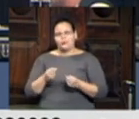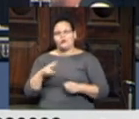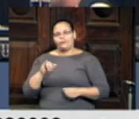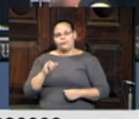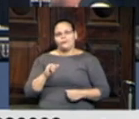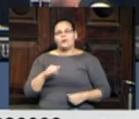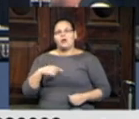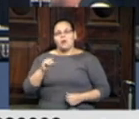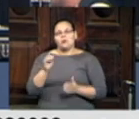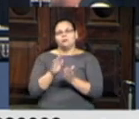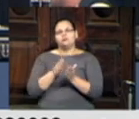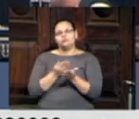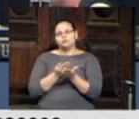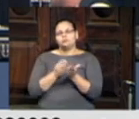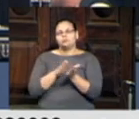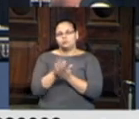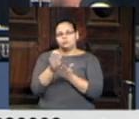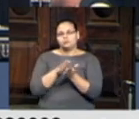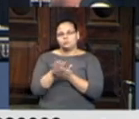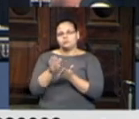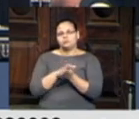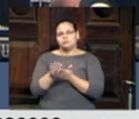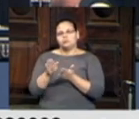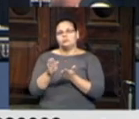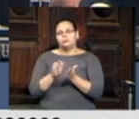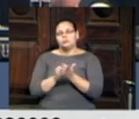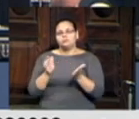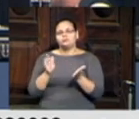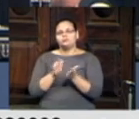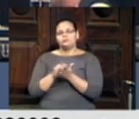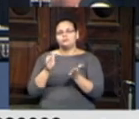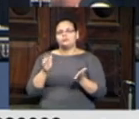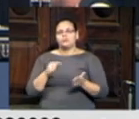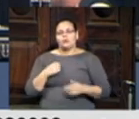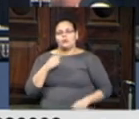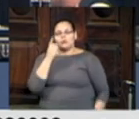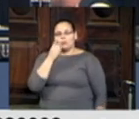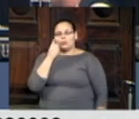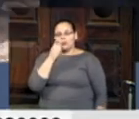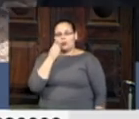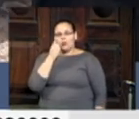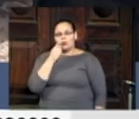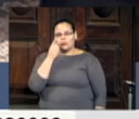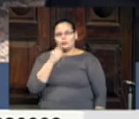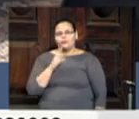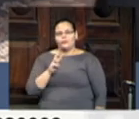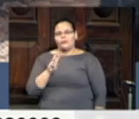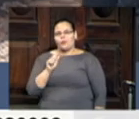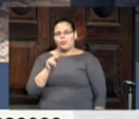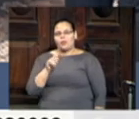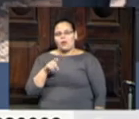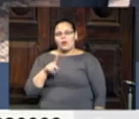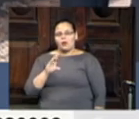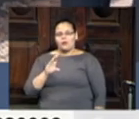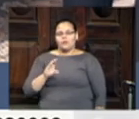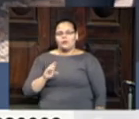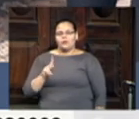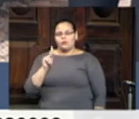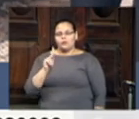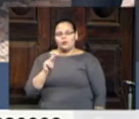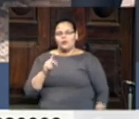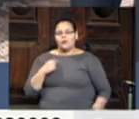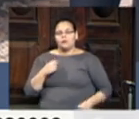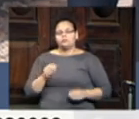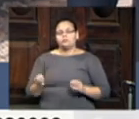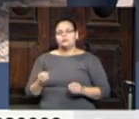vai à publicação. Para declarar o voto, senhor presidente. Para a declaração de voto, deputado Valdec Carneiro. Brevemente, para cumprimentar o deputado Paulo Ramos pela